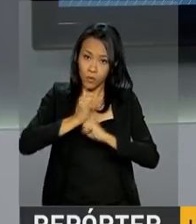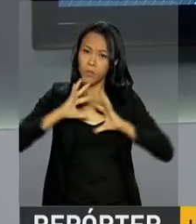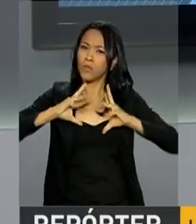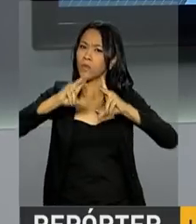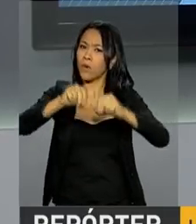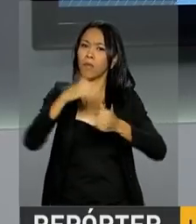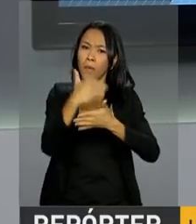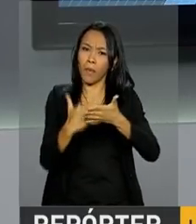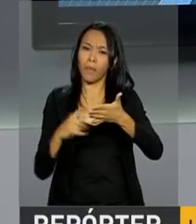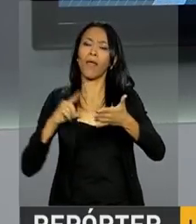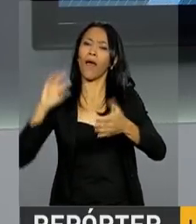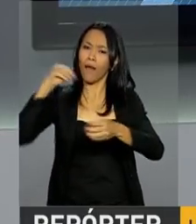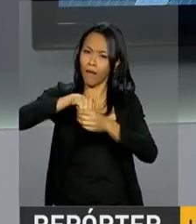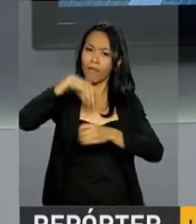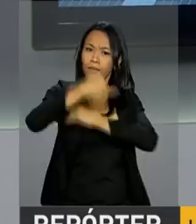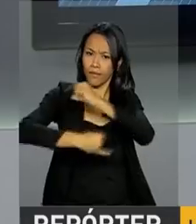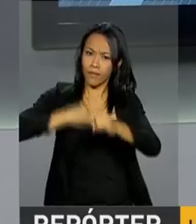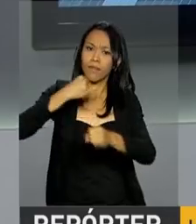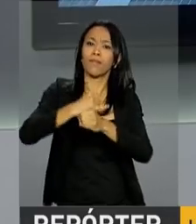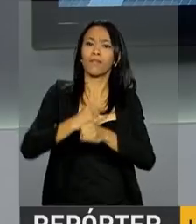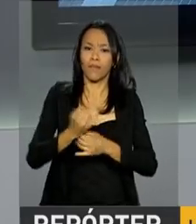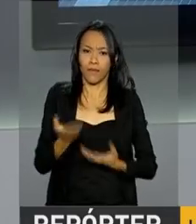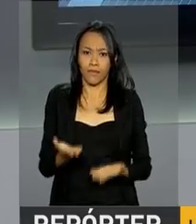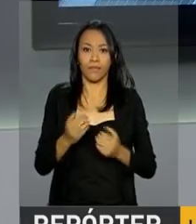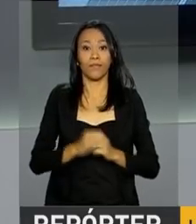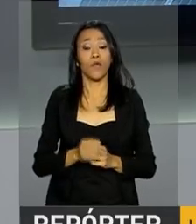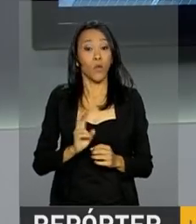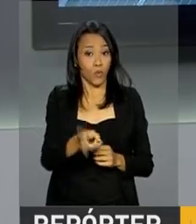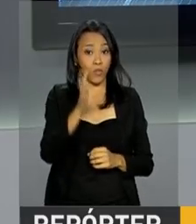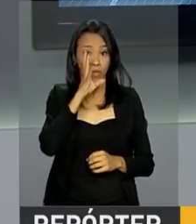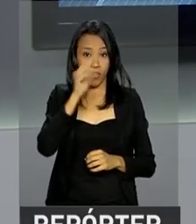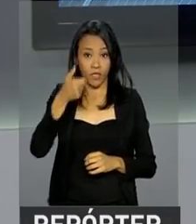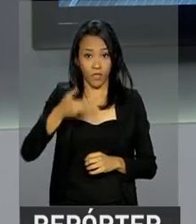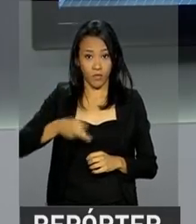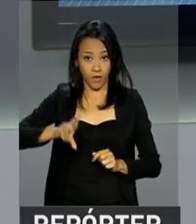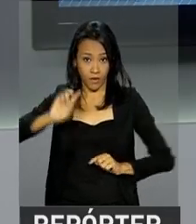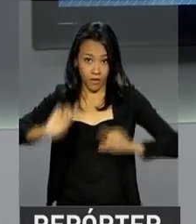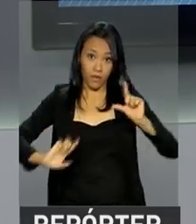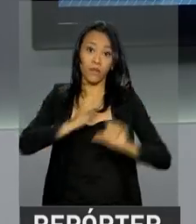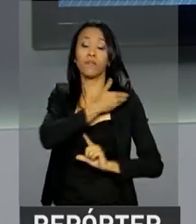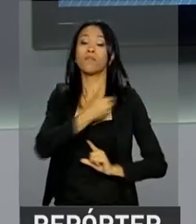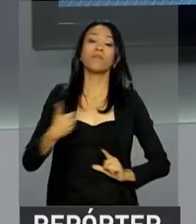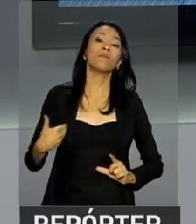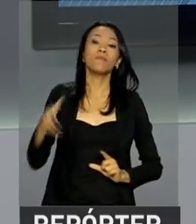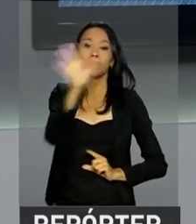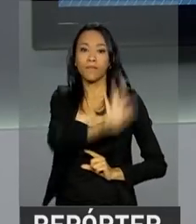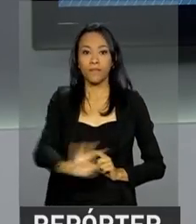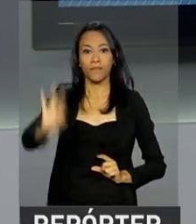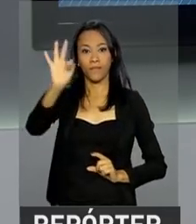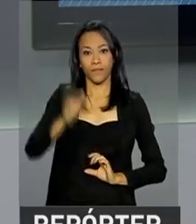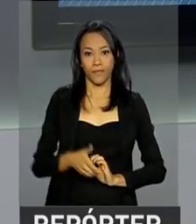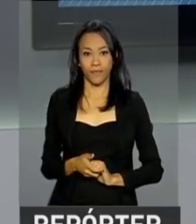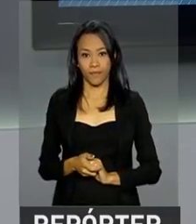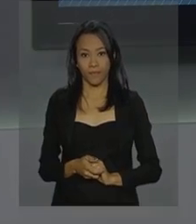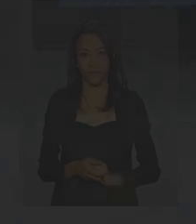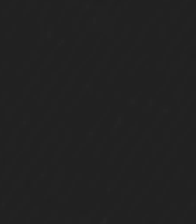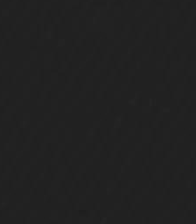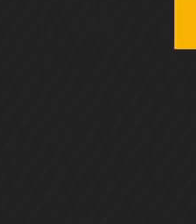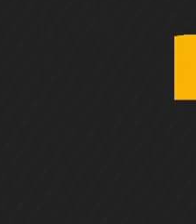toda nossa programação também está na página da nbr na internet continue com a gente na nbr a tv do governo federal